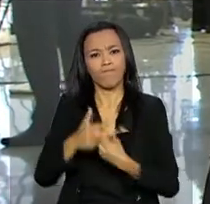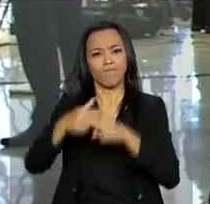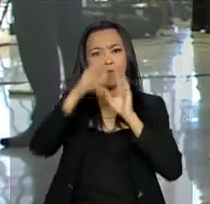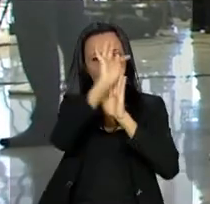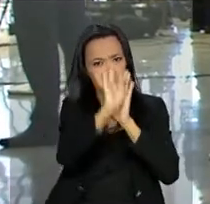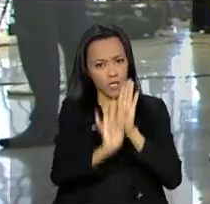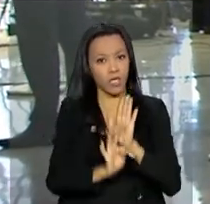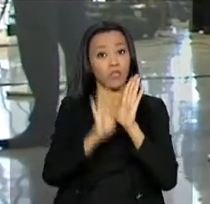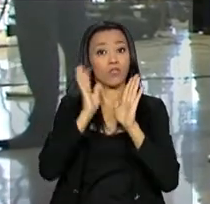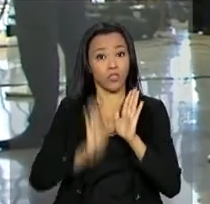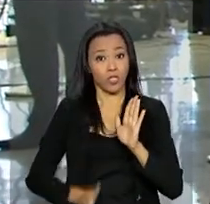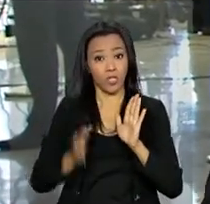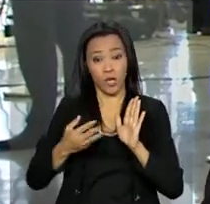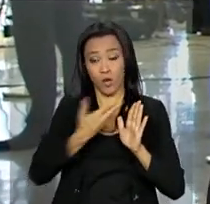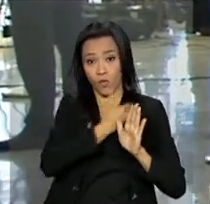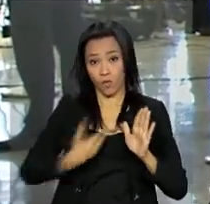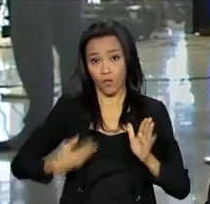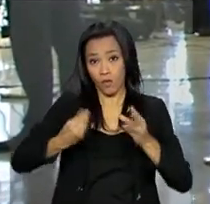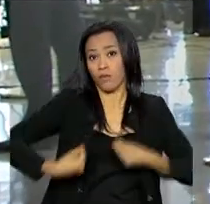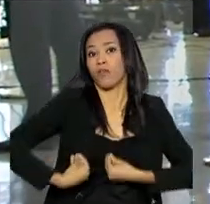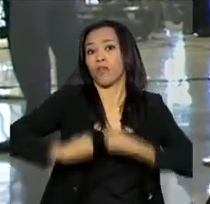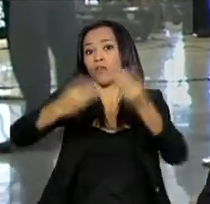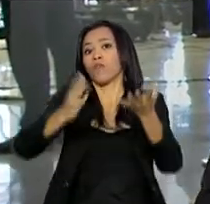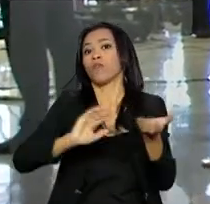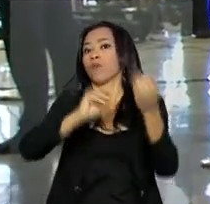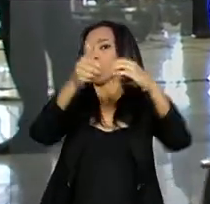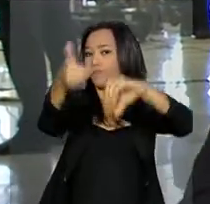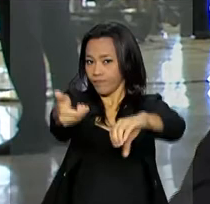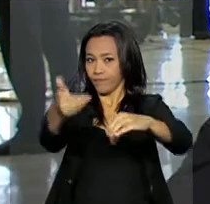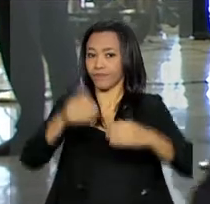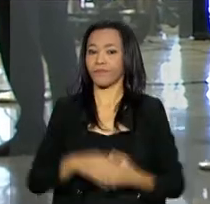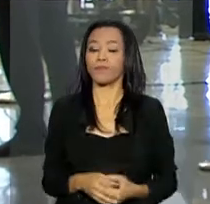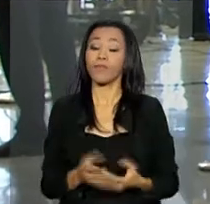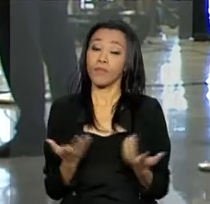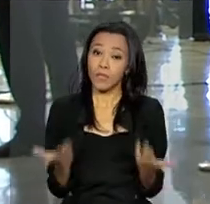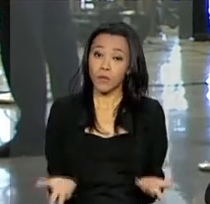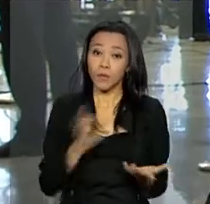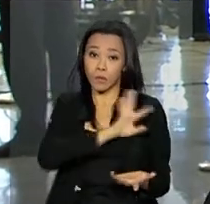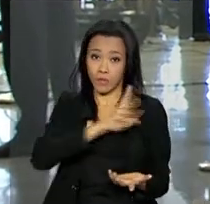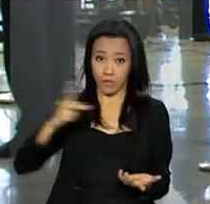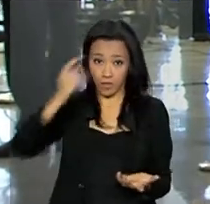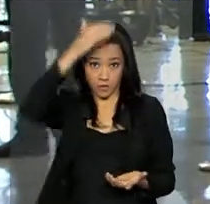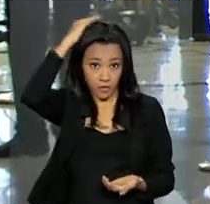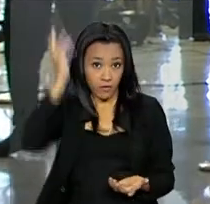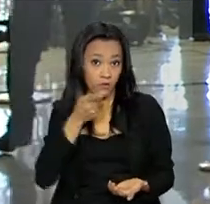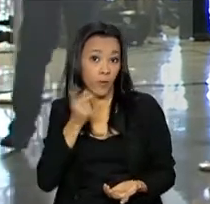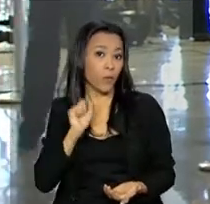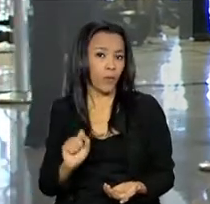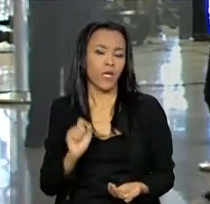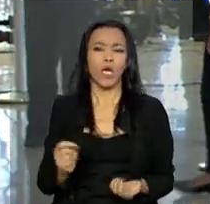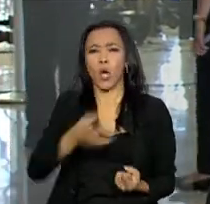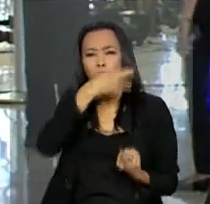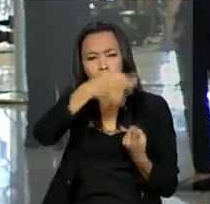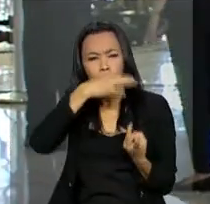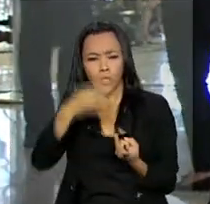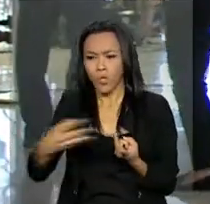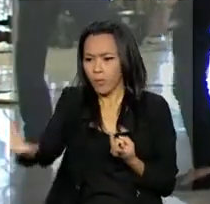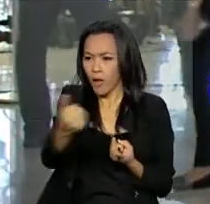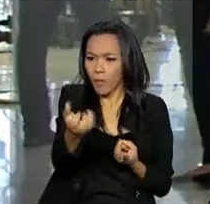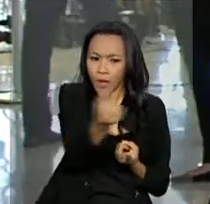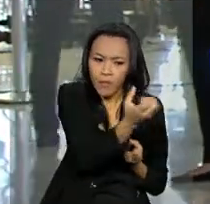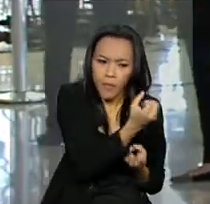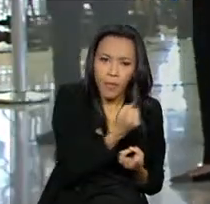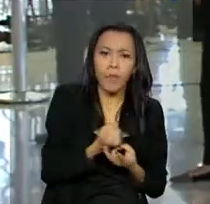pelo governo federal ao poder legislativo ele disse que essas contribuições e sugestões elas podem ser